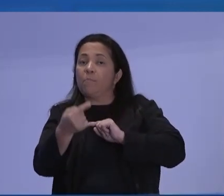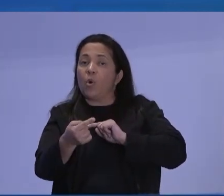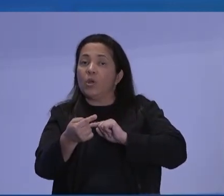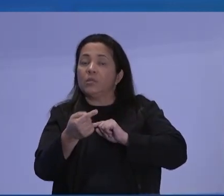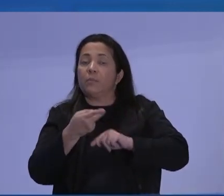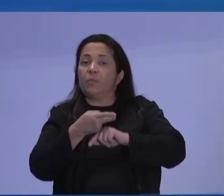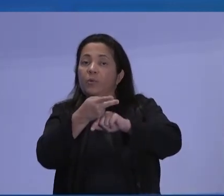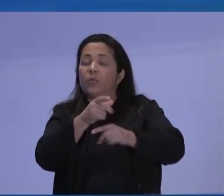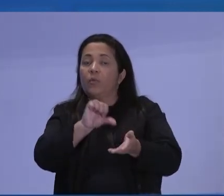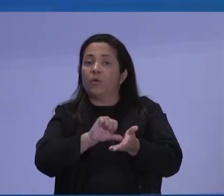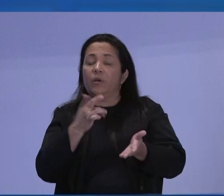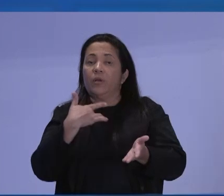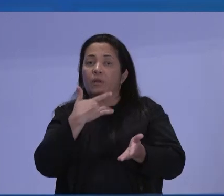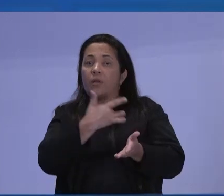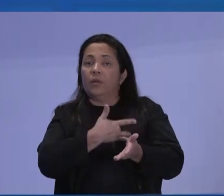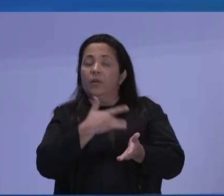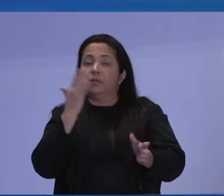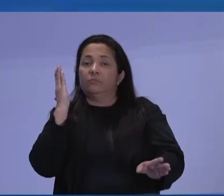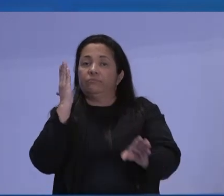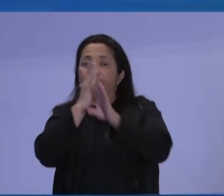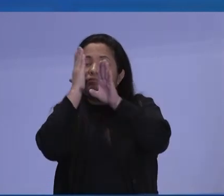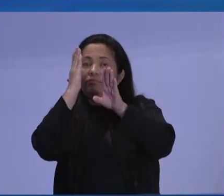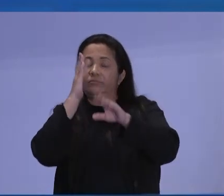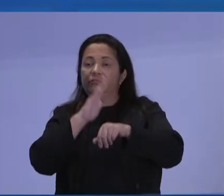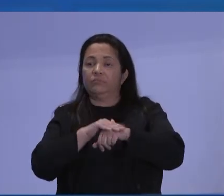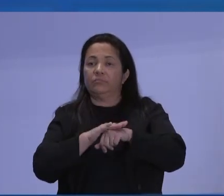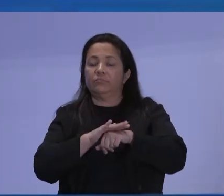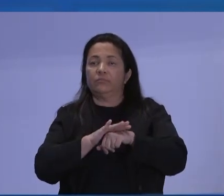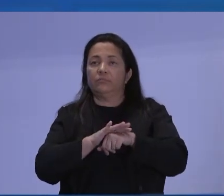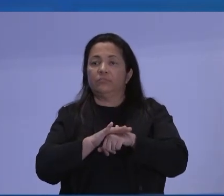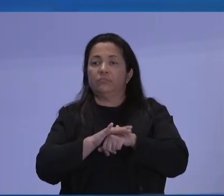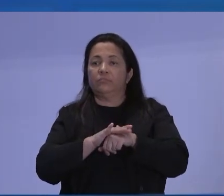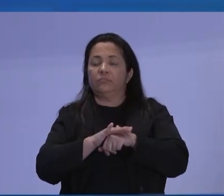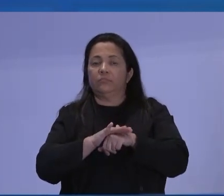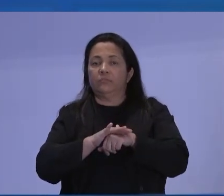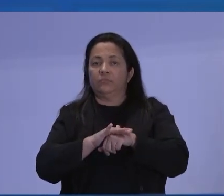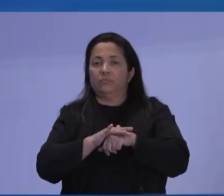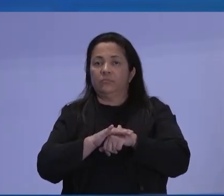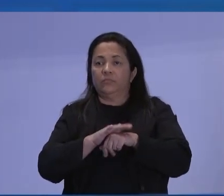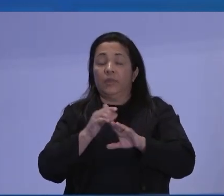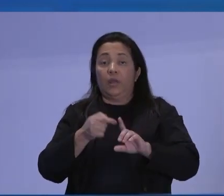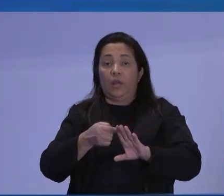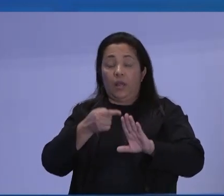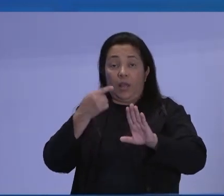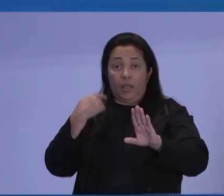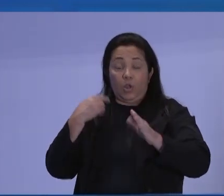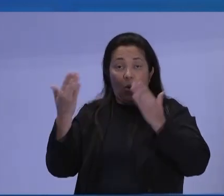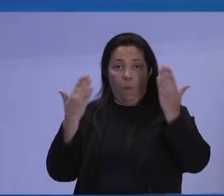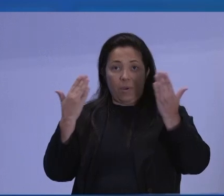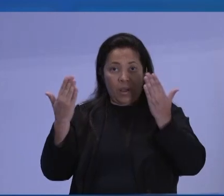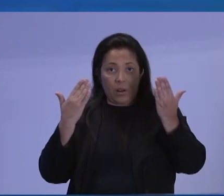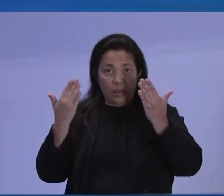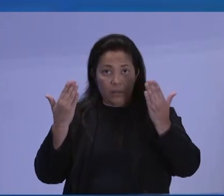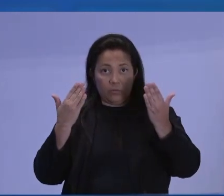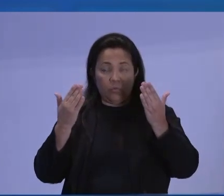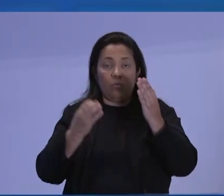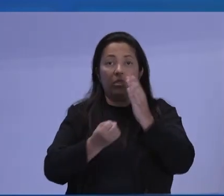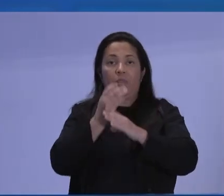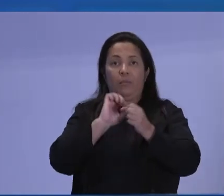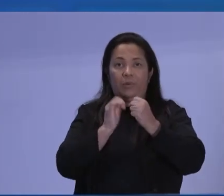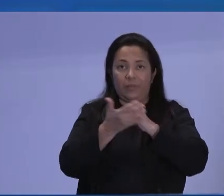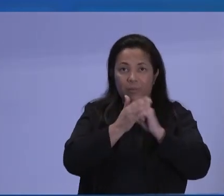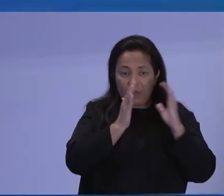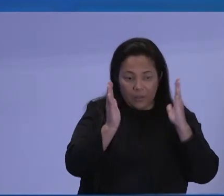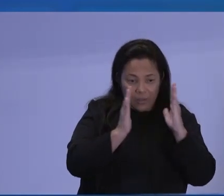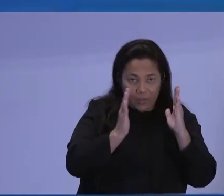criança, ela já suplantou, tá bom, o que era visto antes da pandemia. Ou seja, a gente está diagnosticando, apesar de não